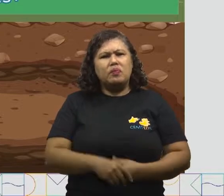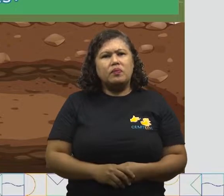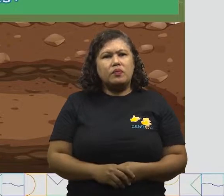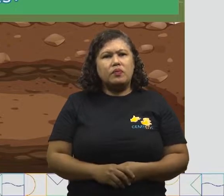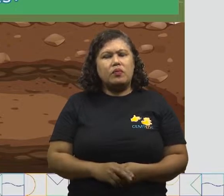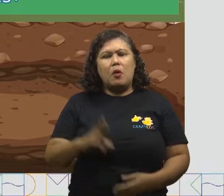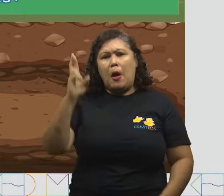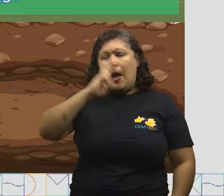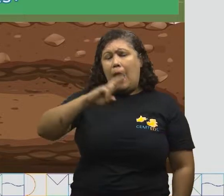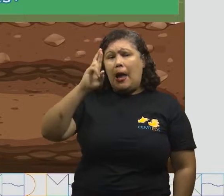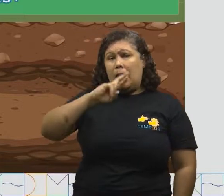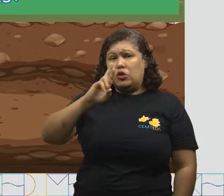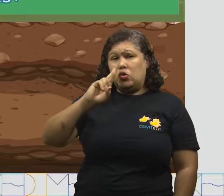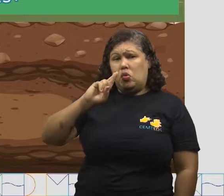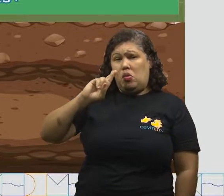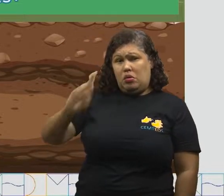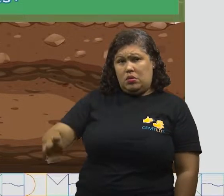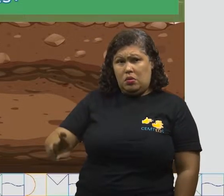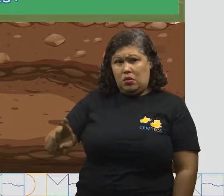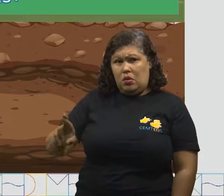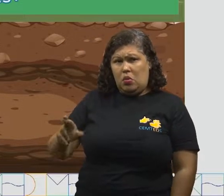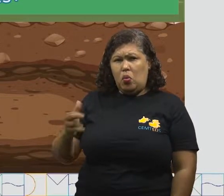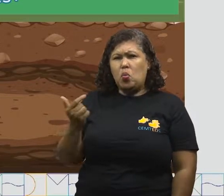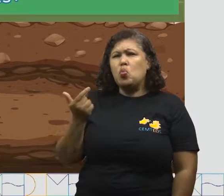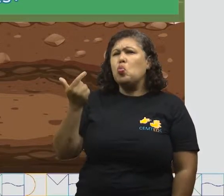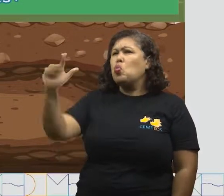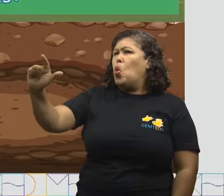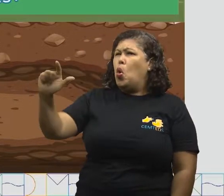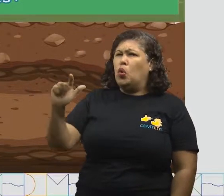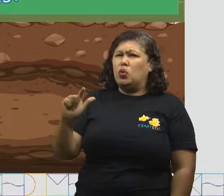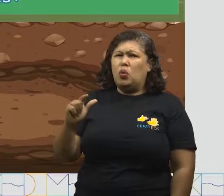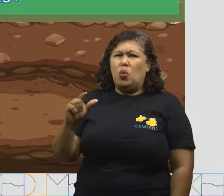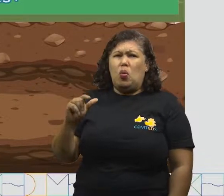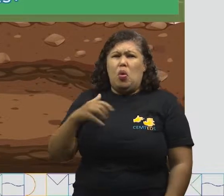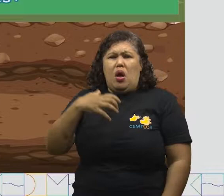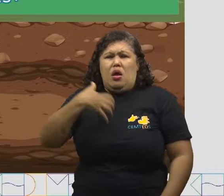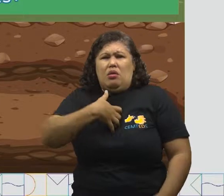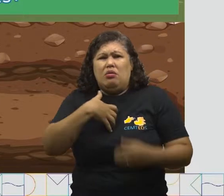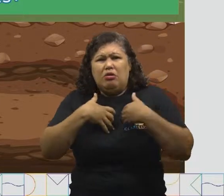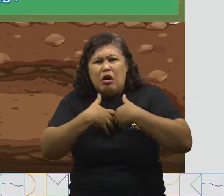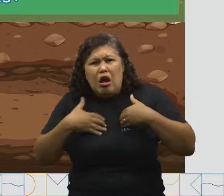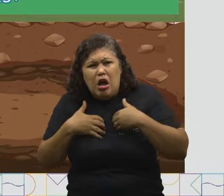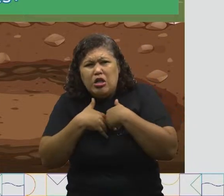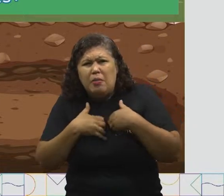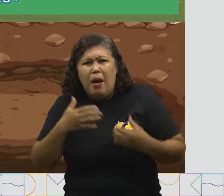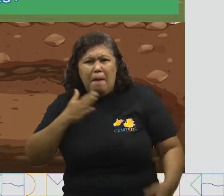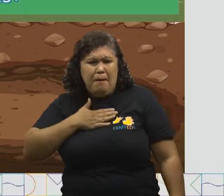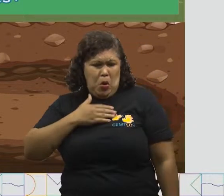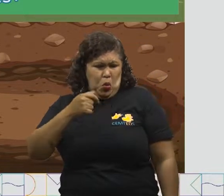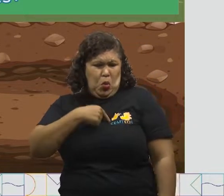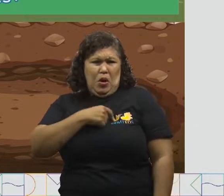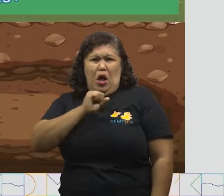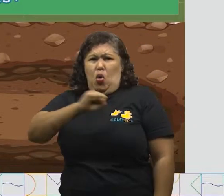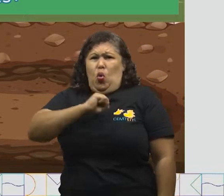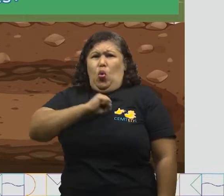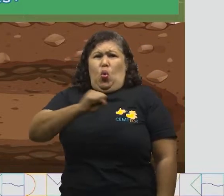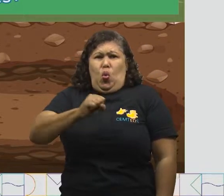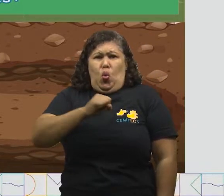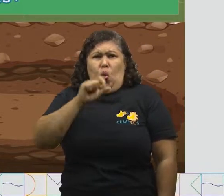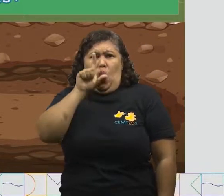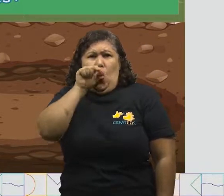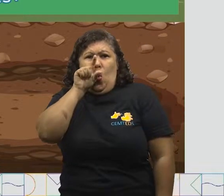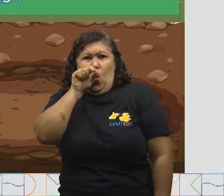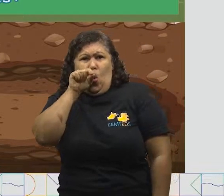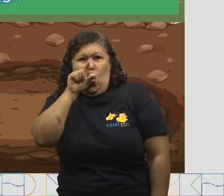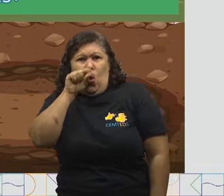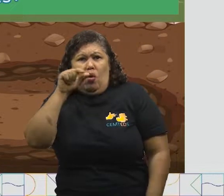ratinho respondeu. O outro... Ai, que meu coração acelera. O outro era um bicho feroz, de